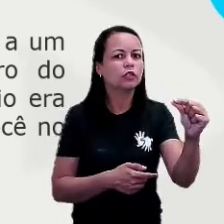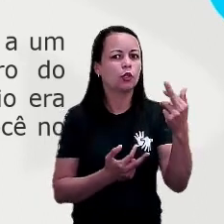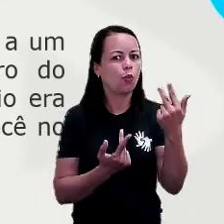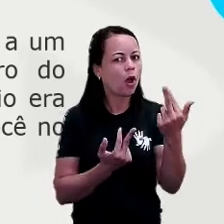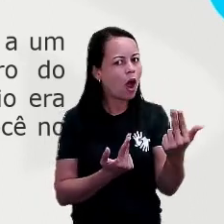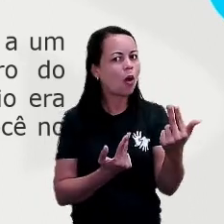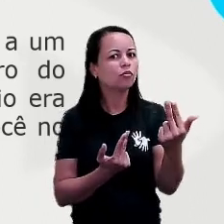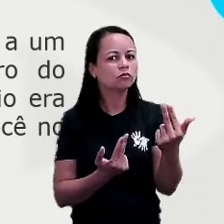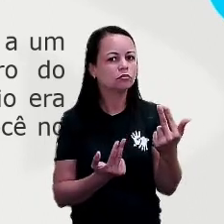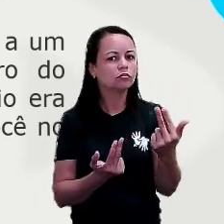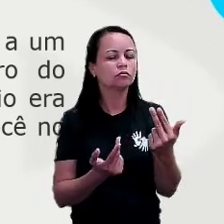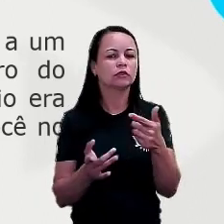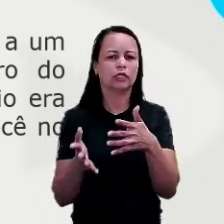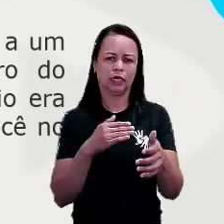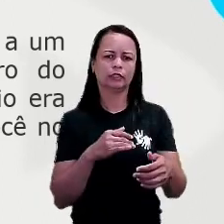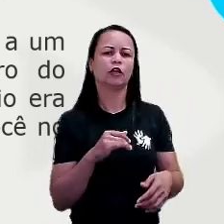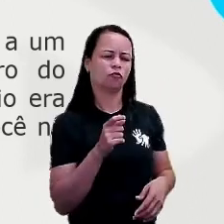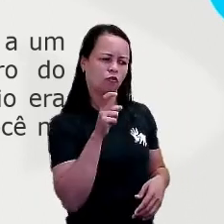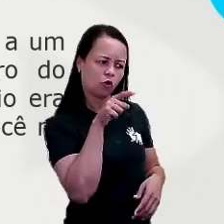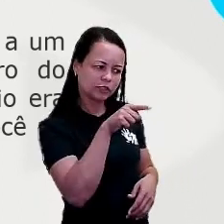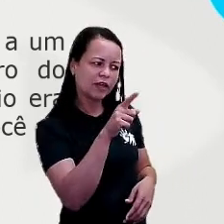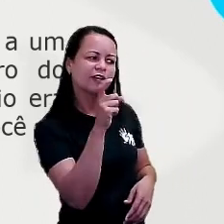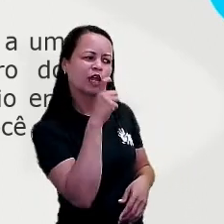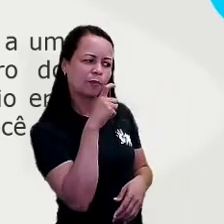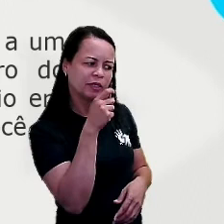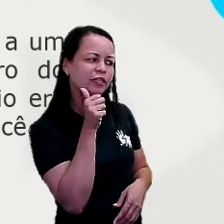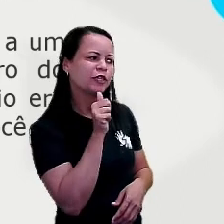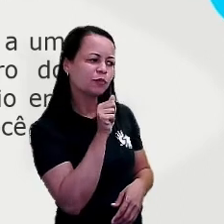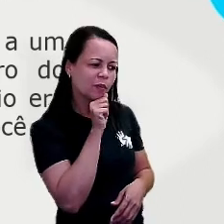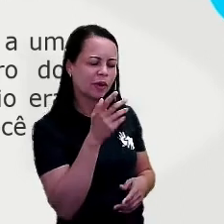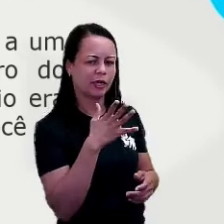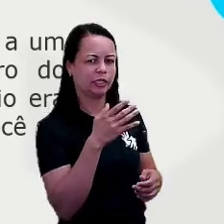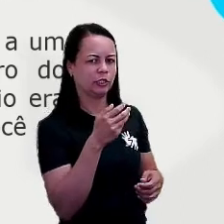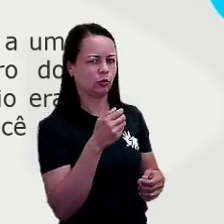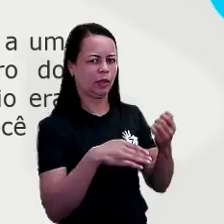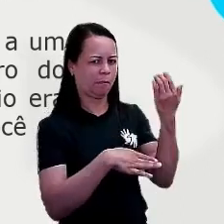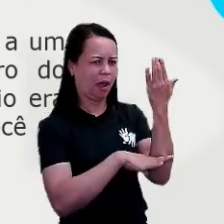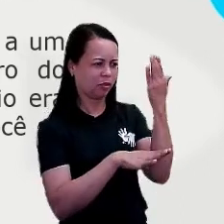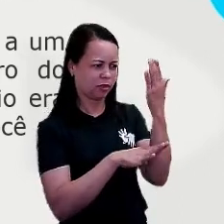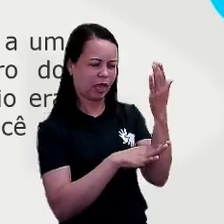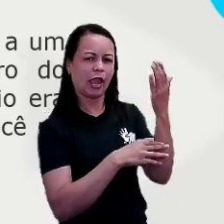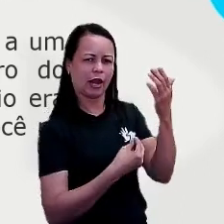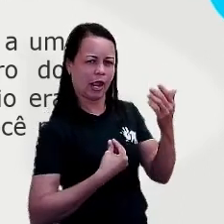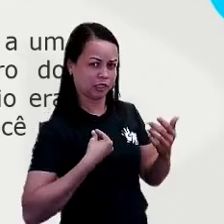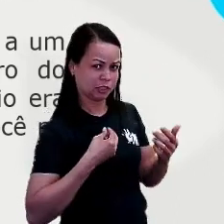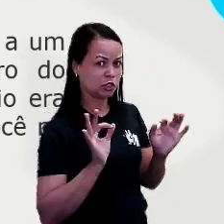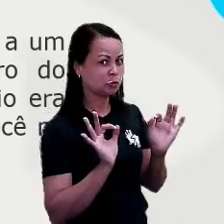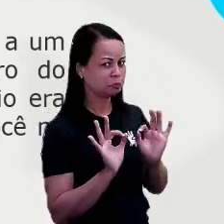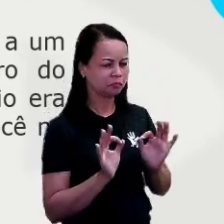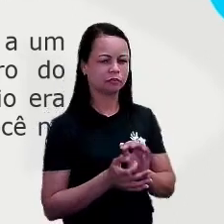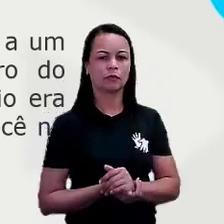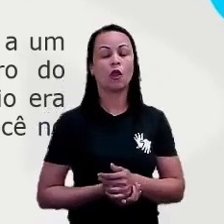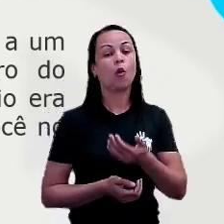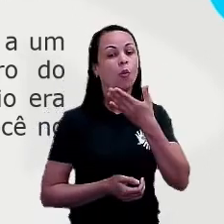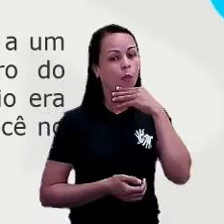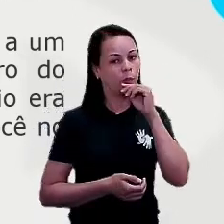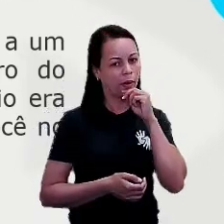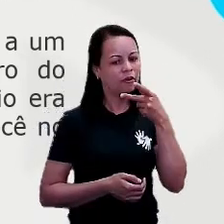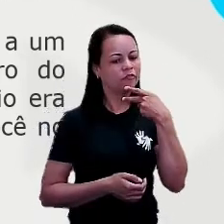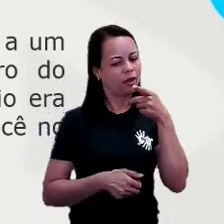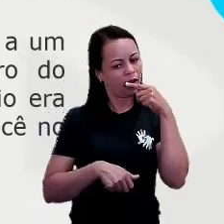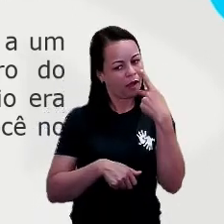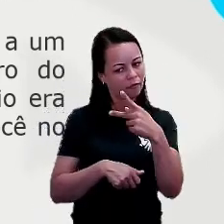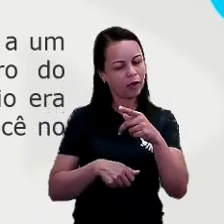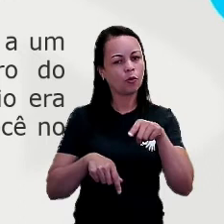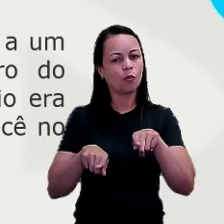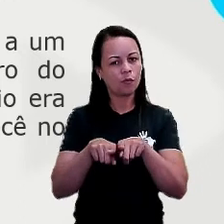cara dela. Quem está mentindo é você, não existe ninguém de madeira. O pai de Felipe também conversava com ele. Um dia